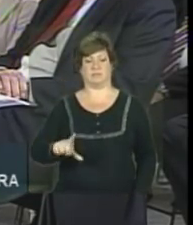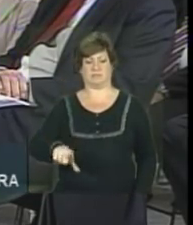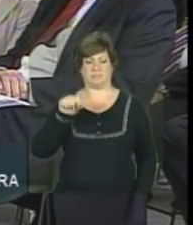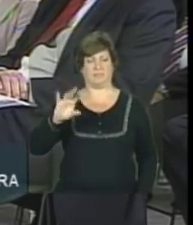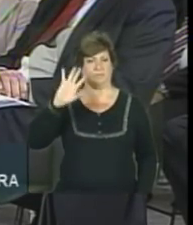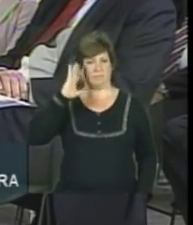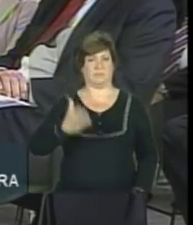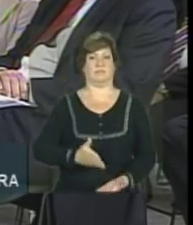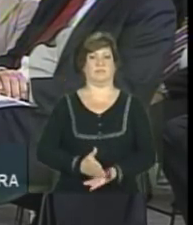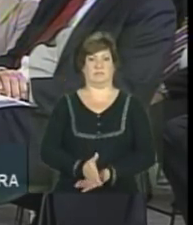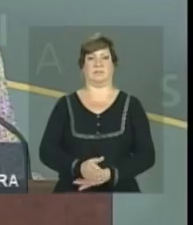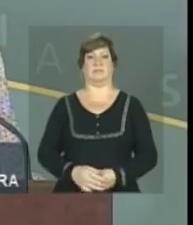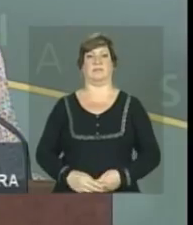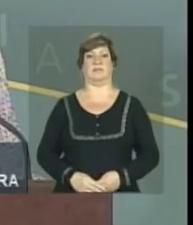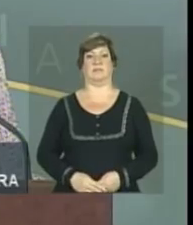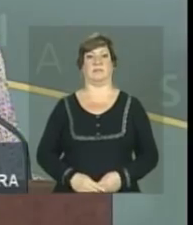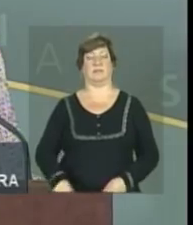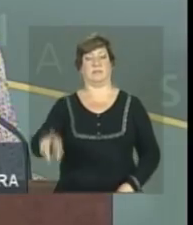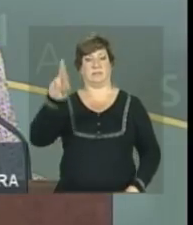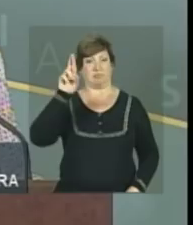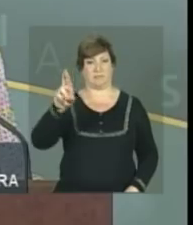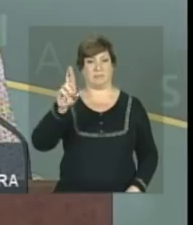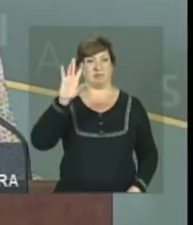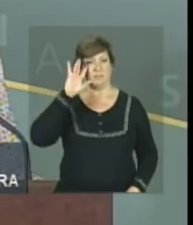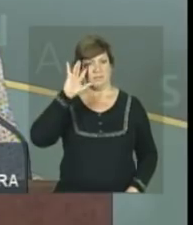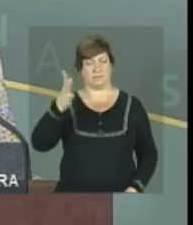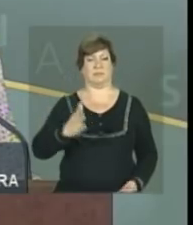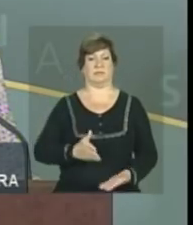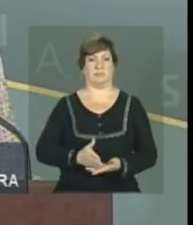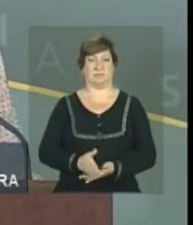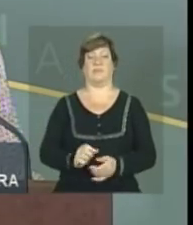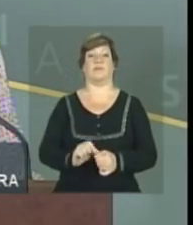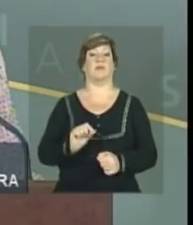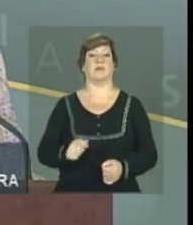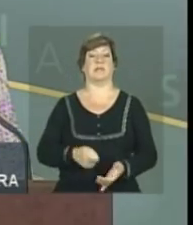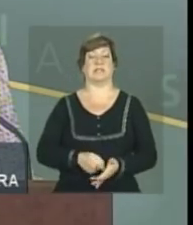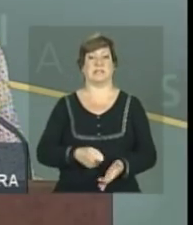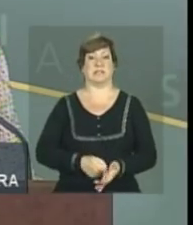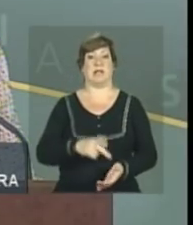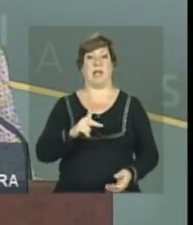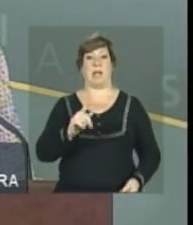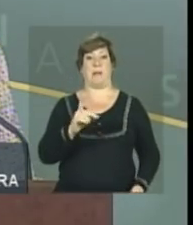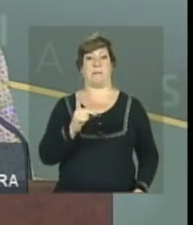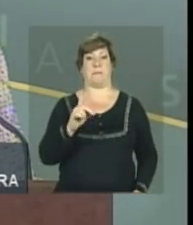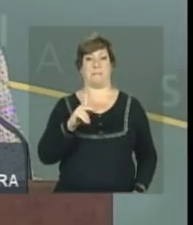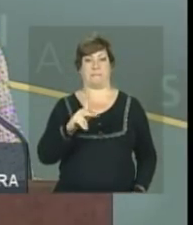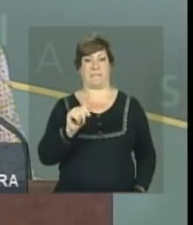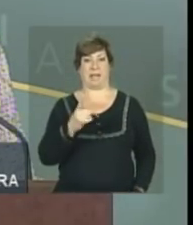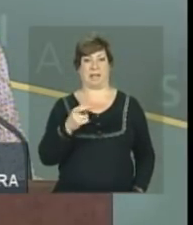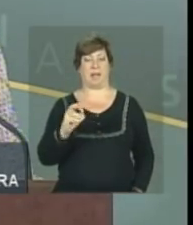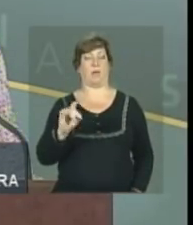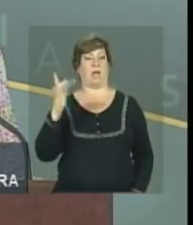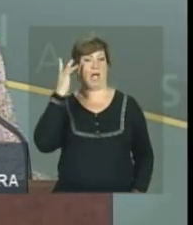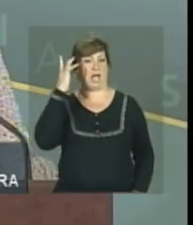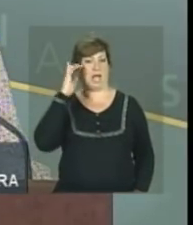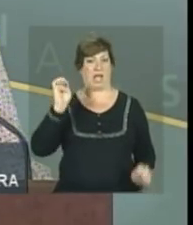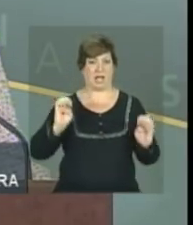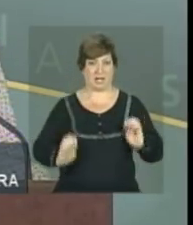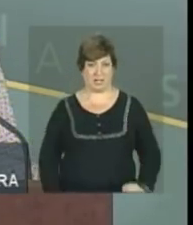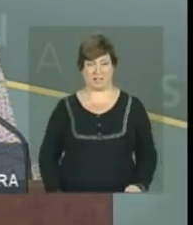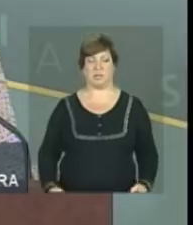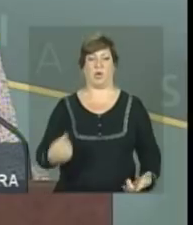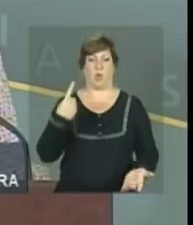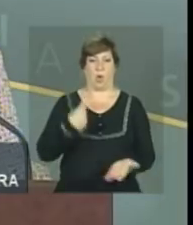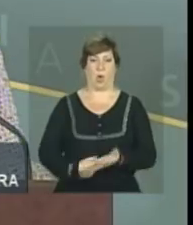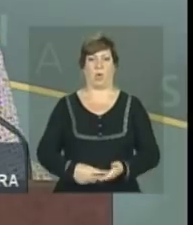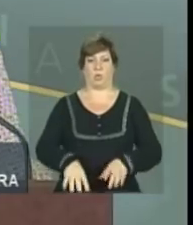decidir. A responsabilidade de decidir exige padrões éticos elevados, compromisso com a